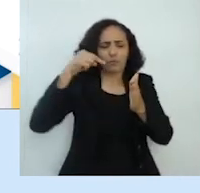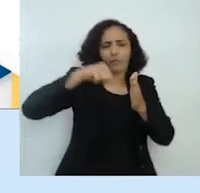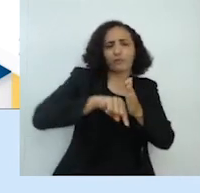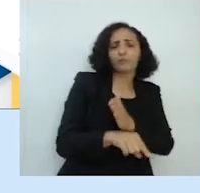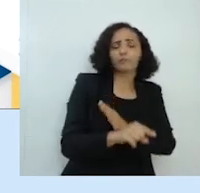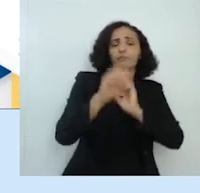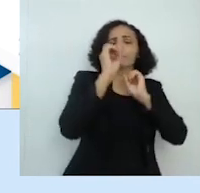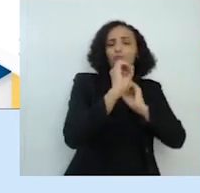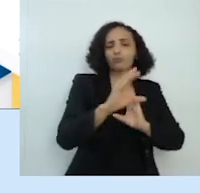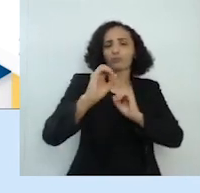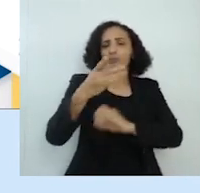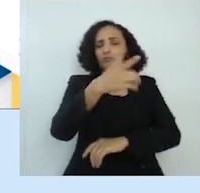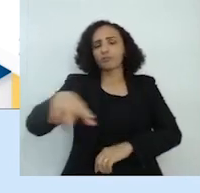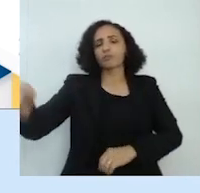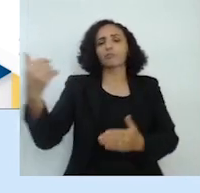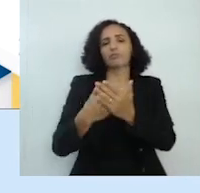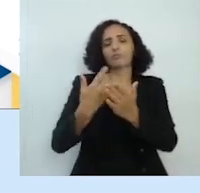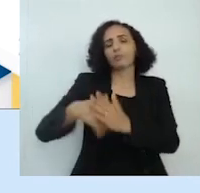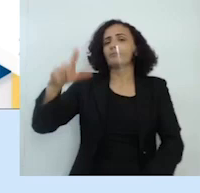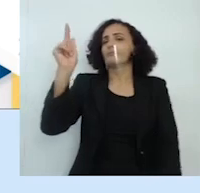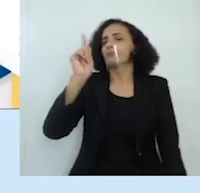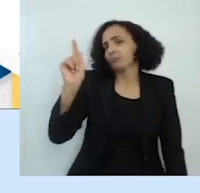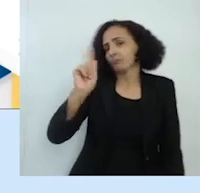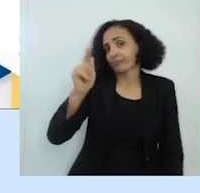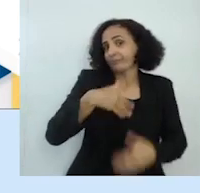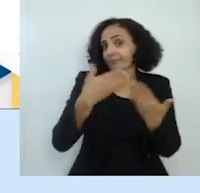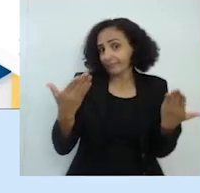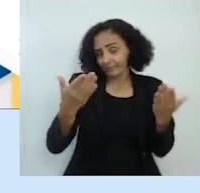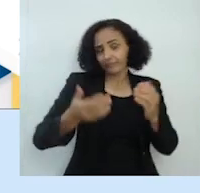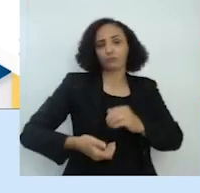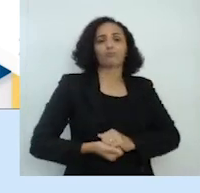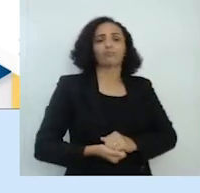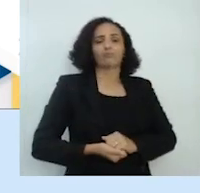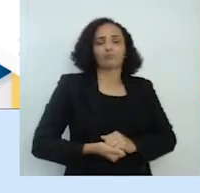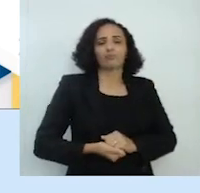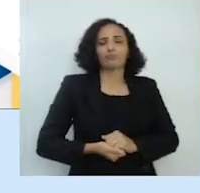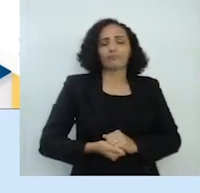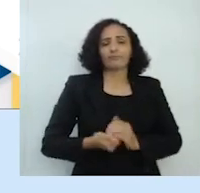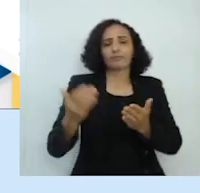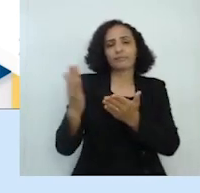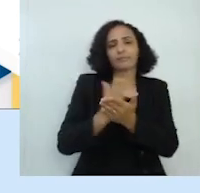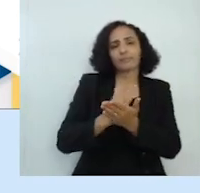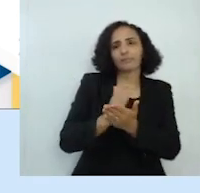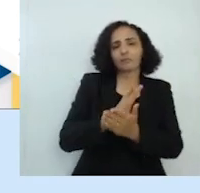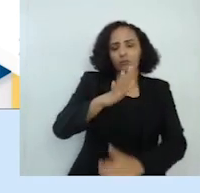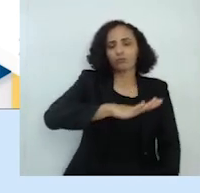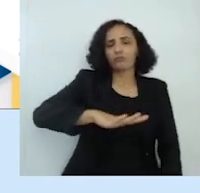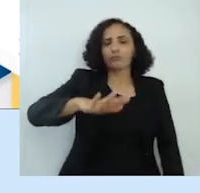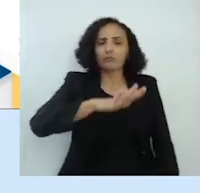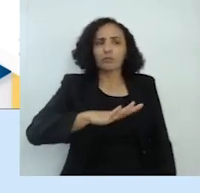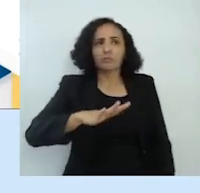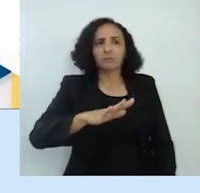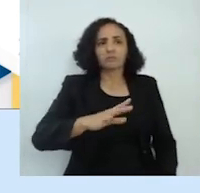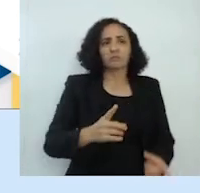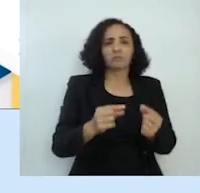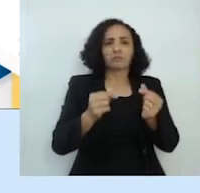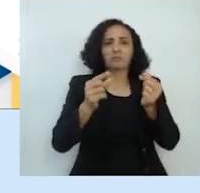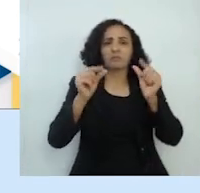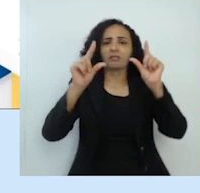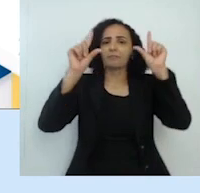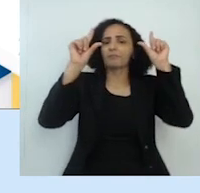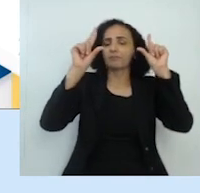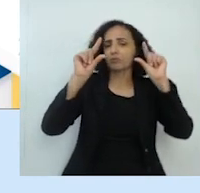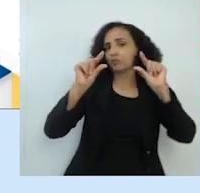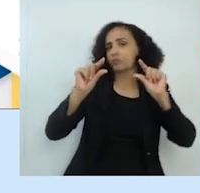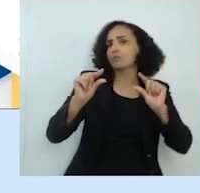geografia. Por outro lado, então, as funções que não recebem tanto dinheirinho, porque são